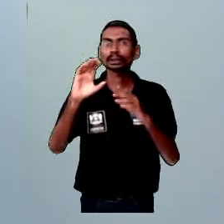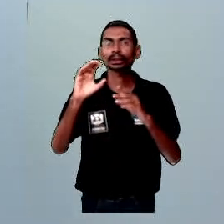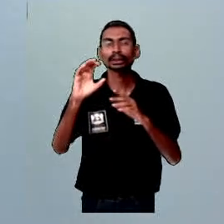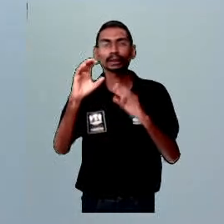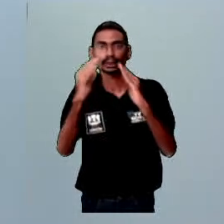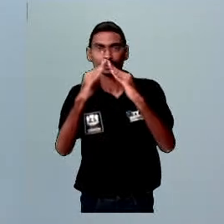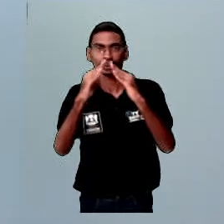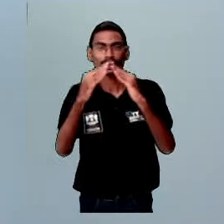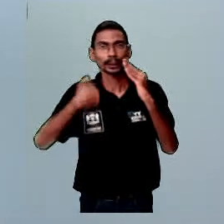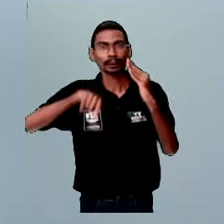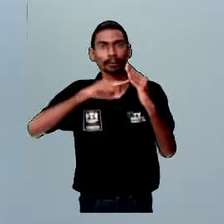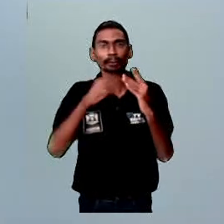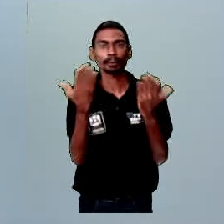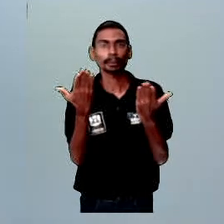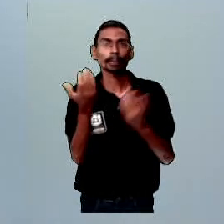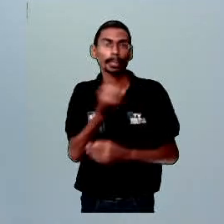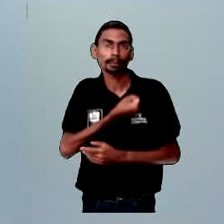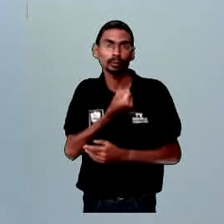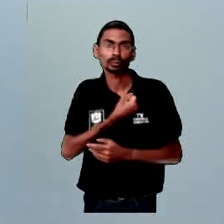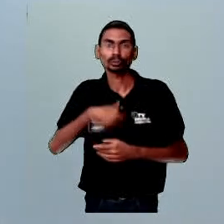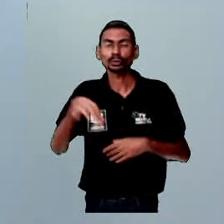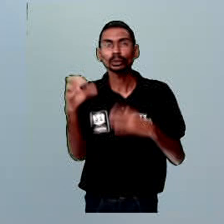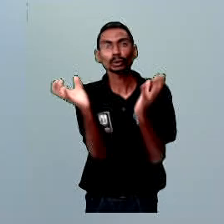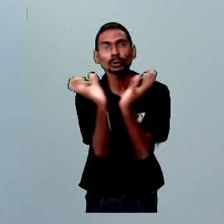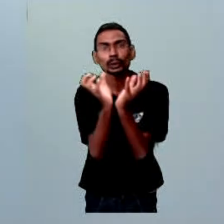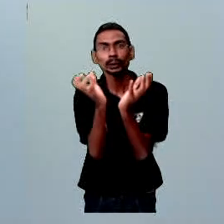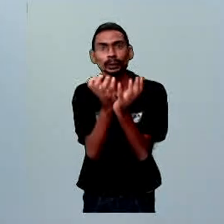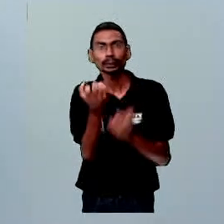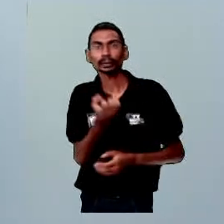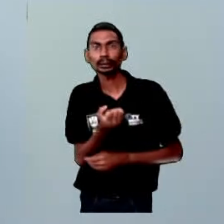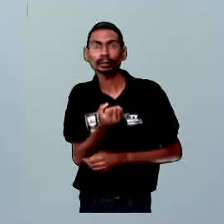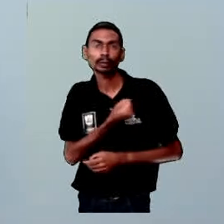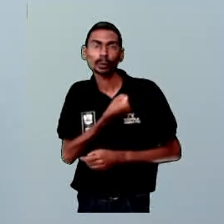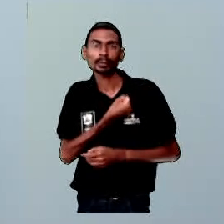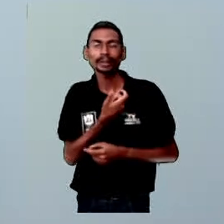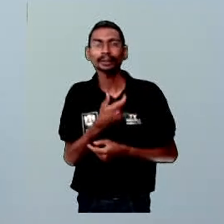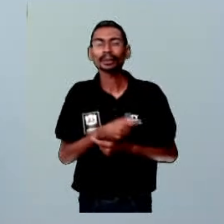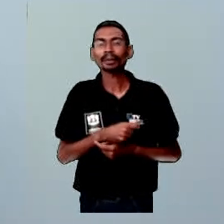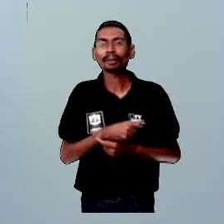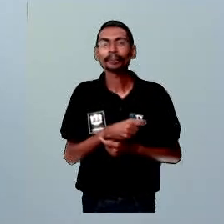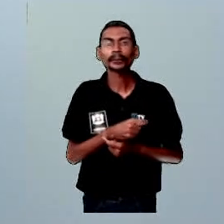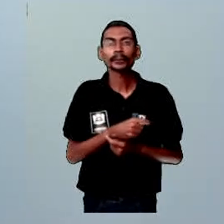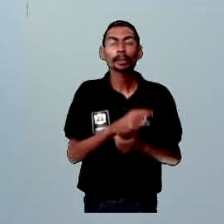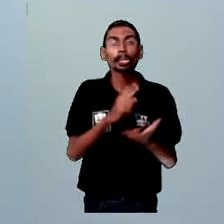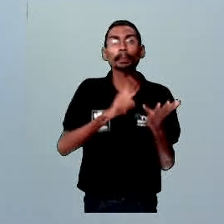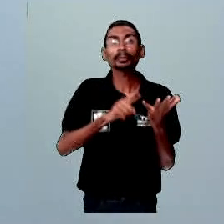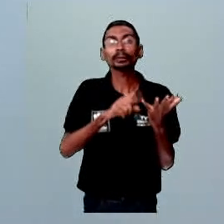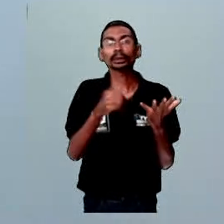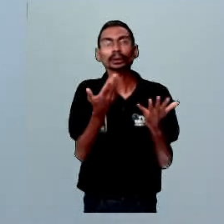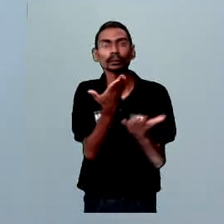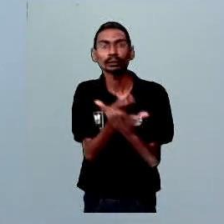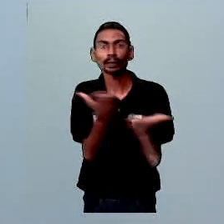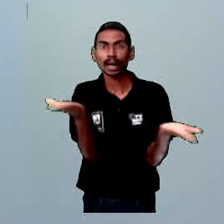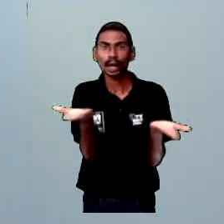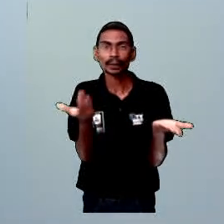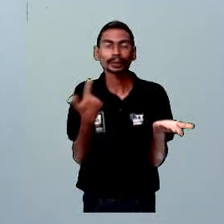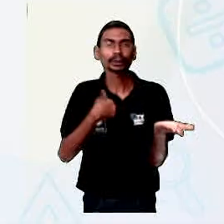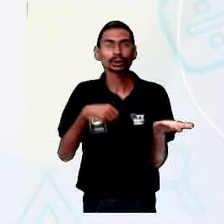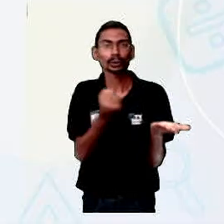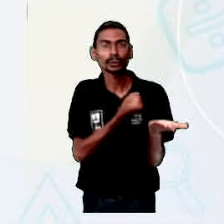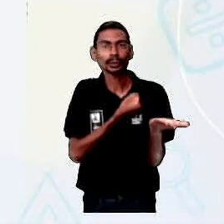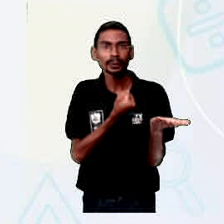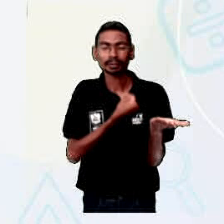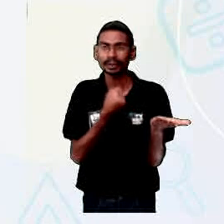sequência de números chamados de conjuntos numéricos. O primeiro que a gente vai estudar são os números naturais. Aí a gente pode